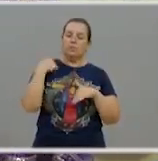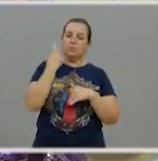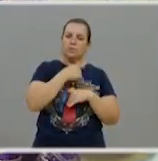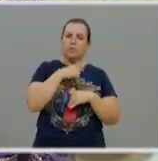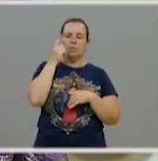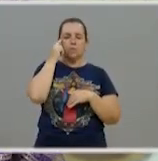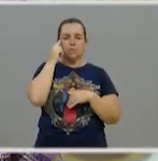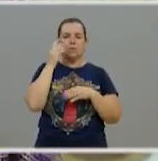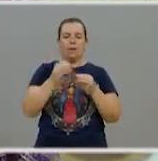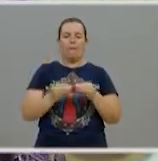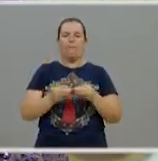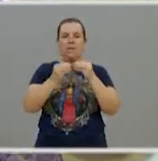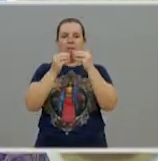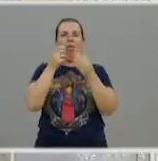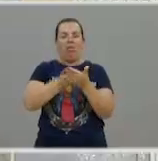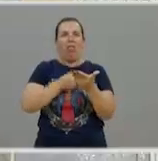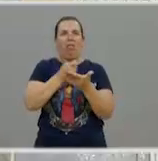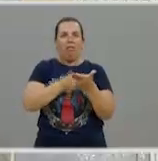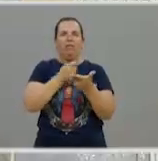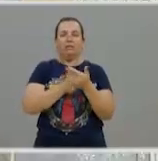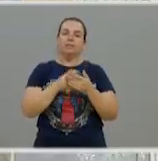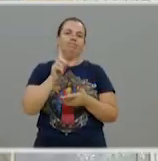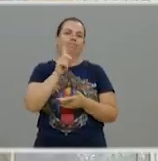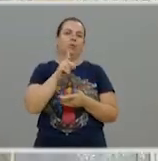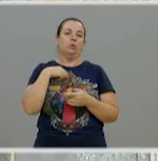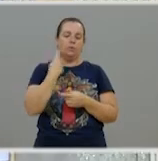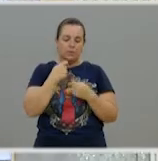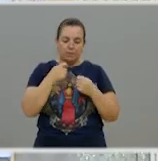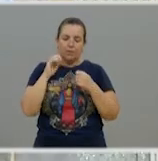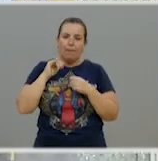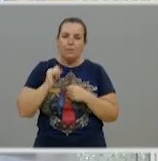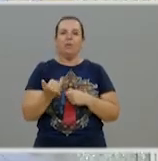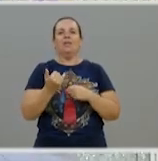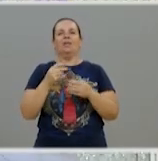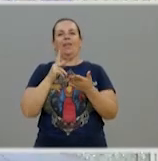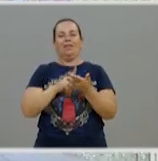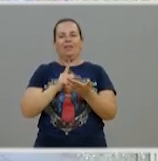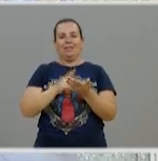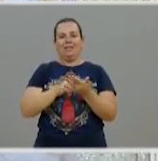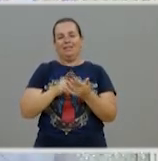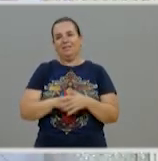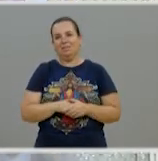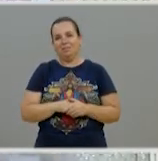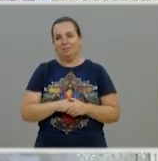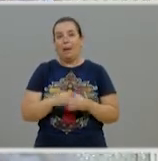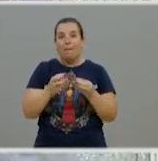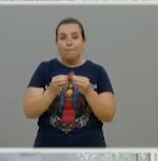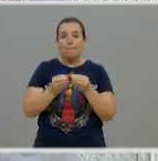devidamente. Eu queria só dizer, a missa é um Tabor.